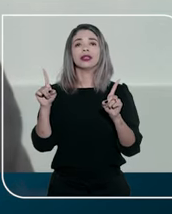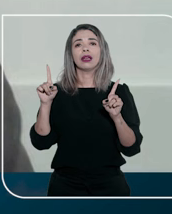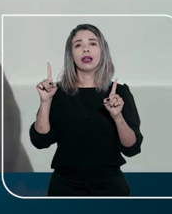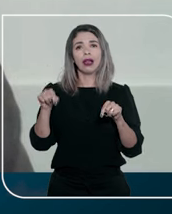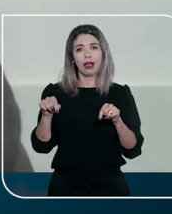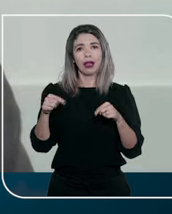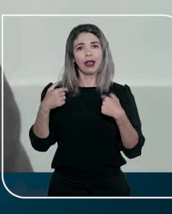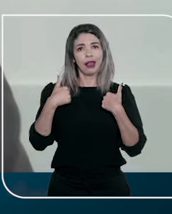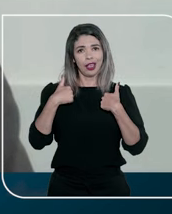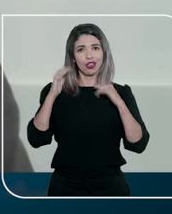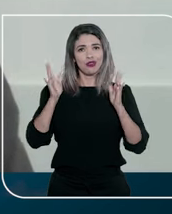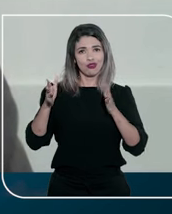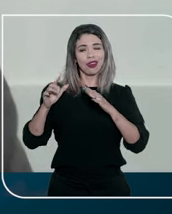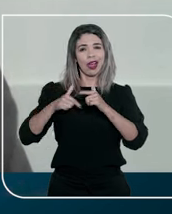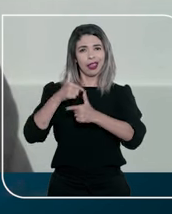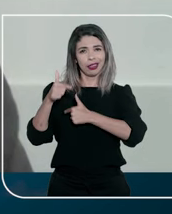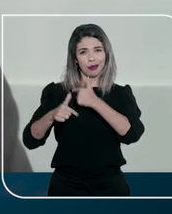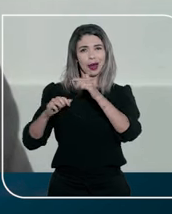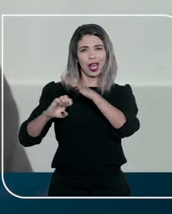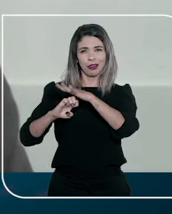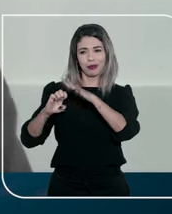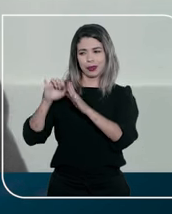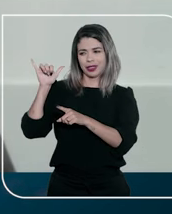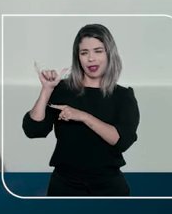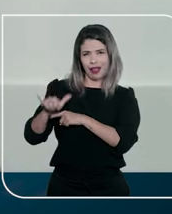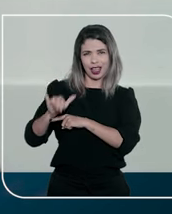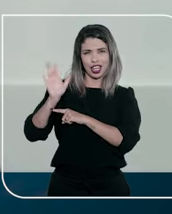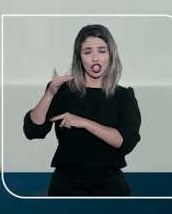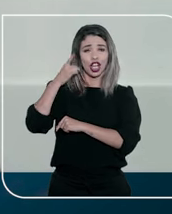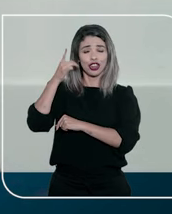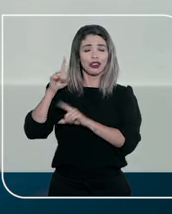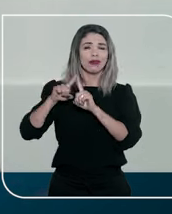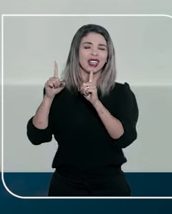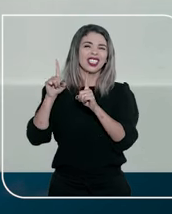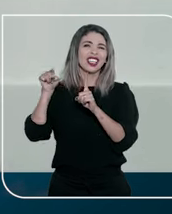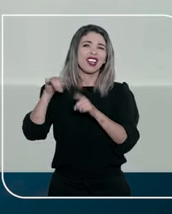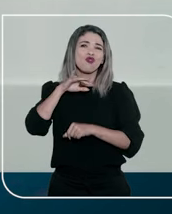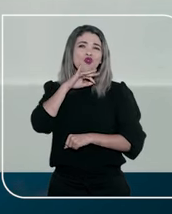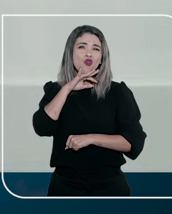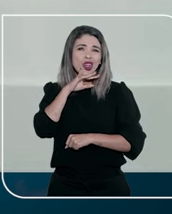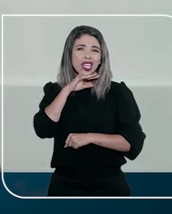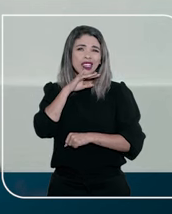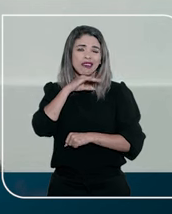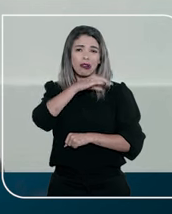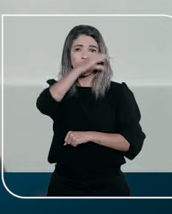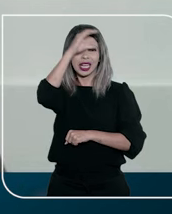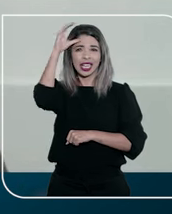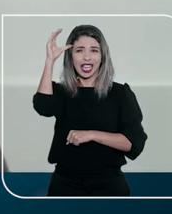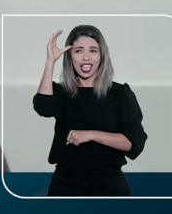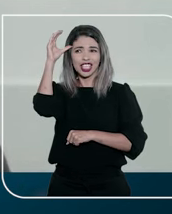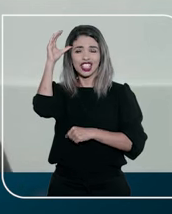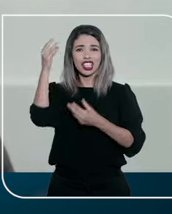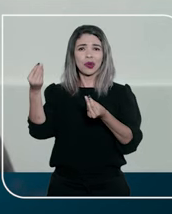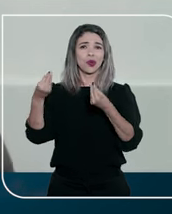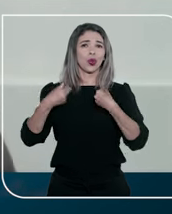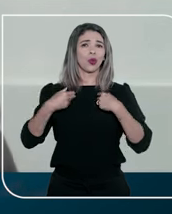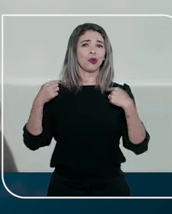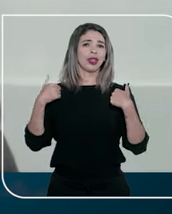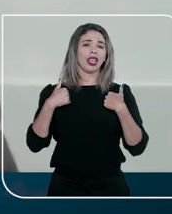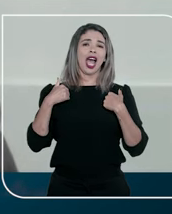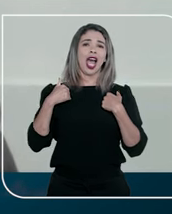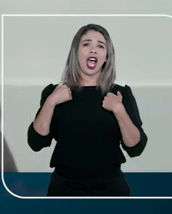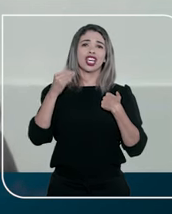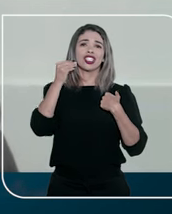de uma companhia aérea, é muito frustrante que o cliente não me dê a oportunidade de atendê-lo de